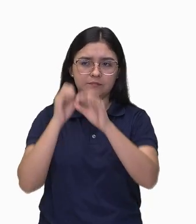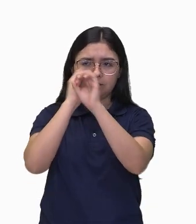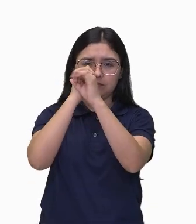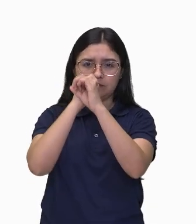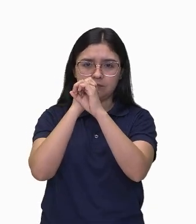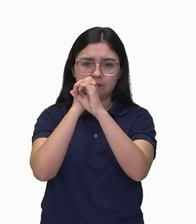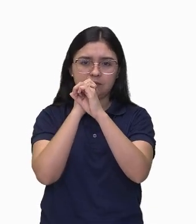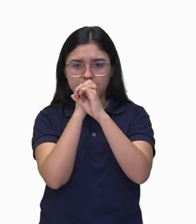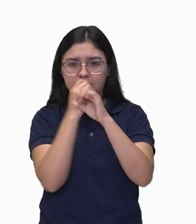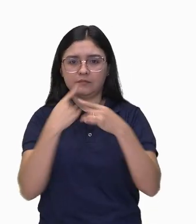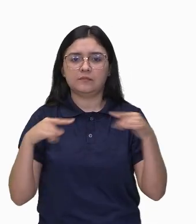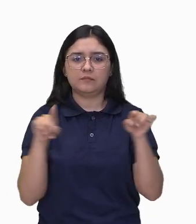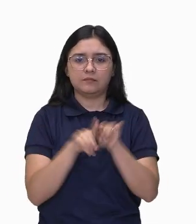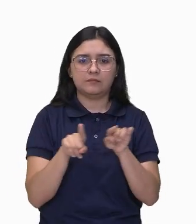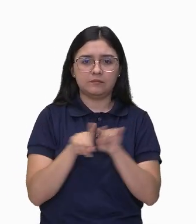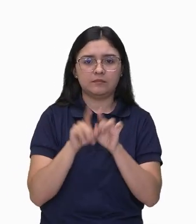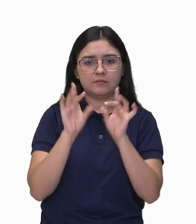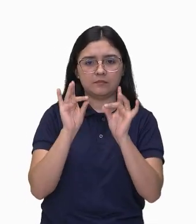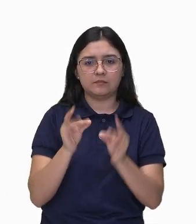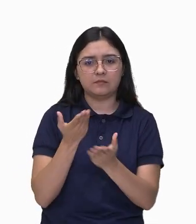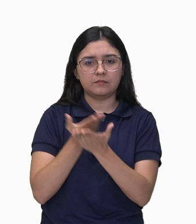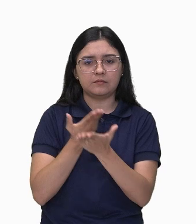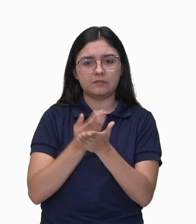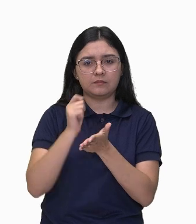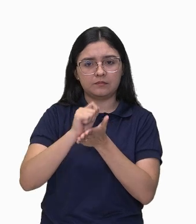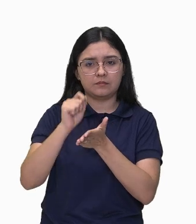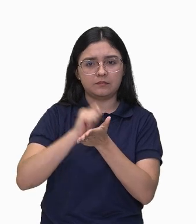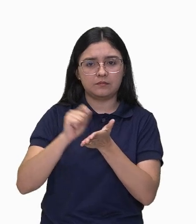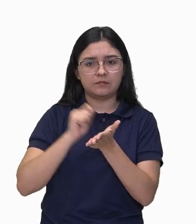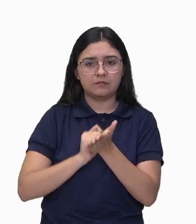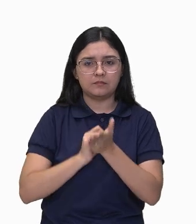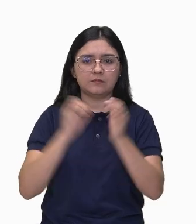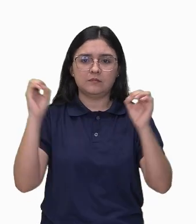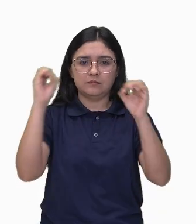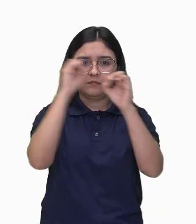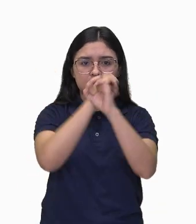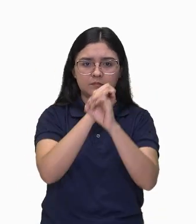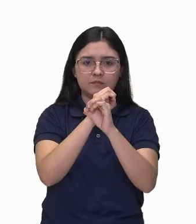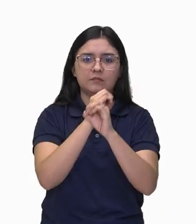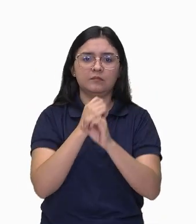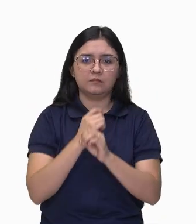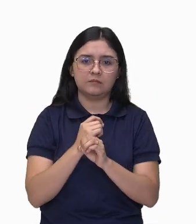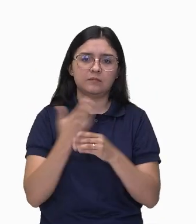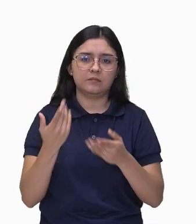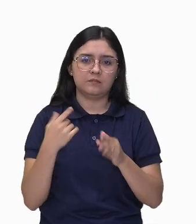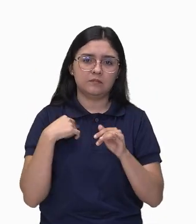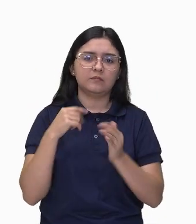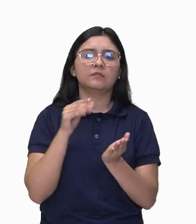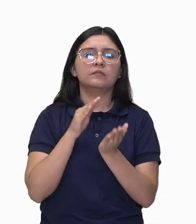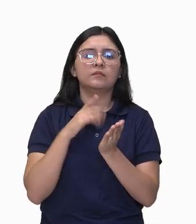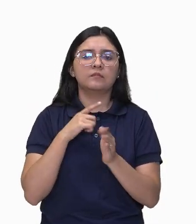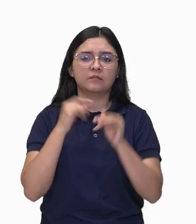os eclipses solares e lunares, publicou a obra, né, Astronomia Nova, de